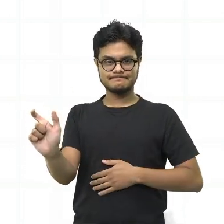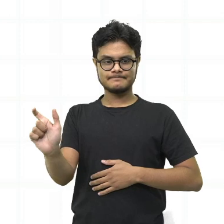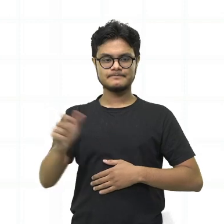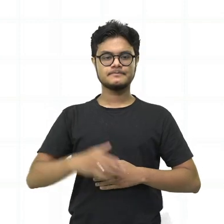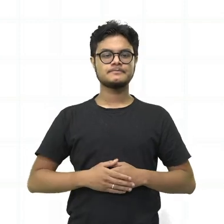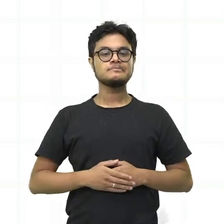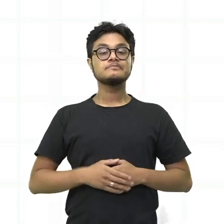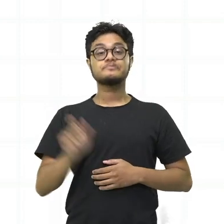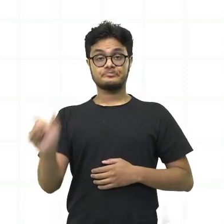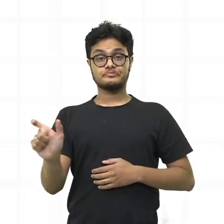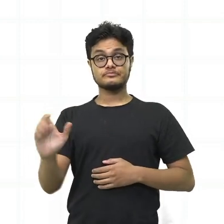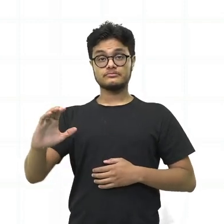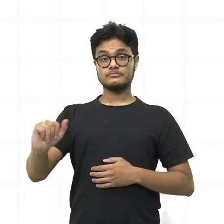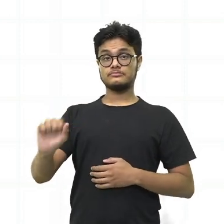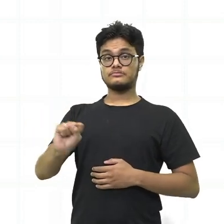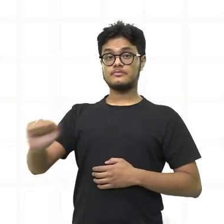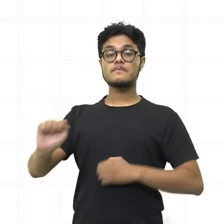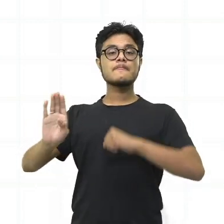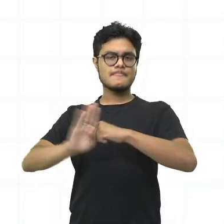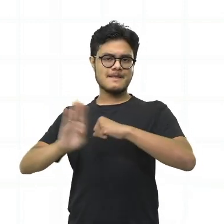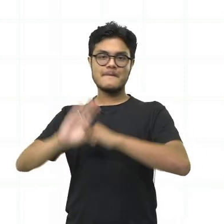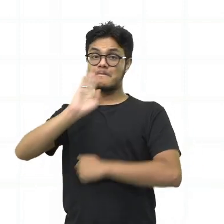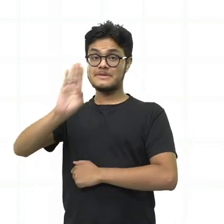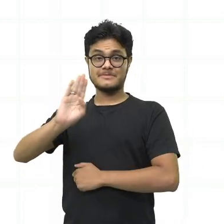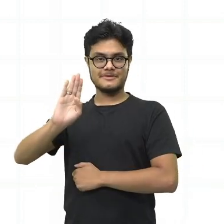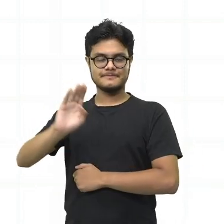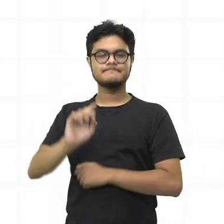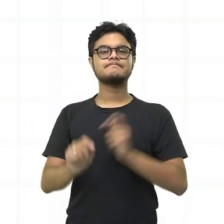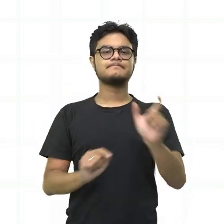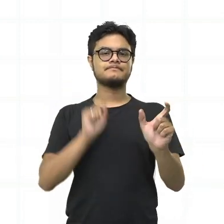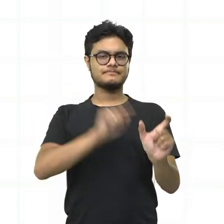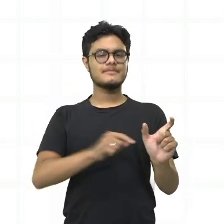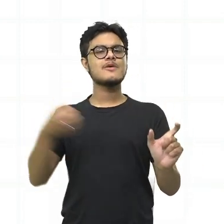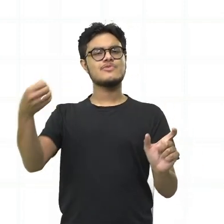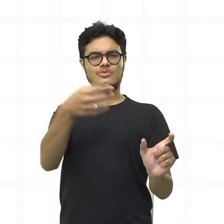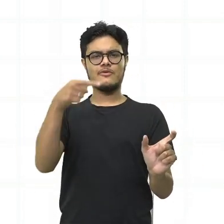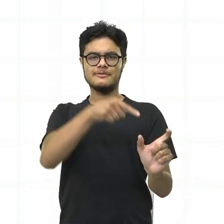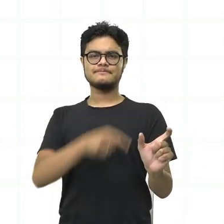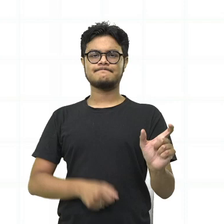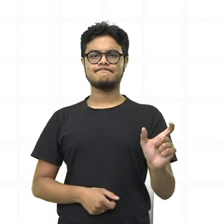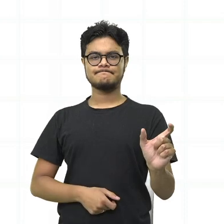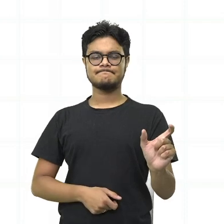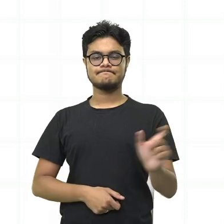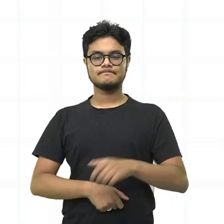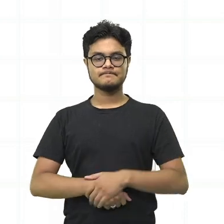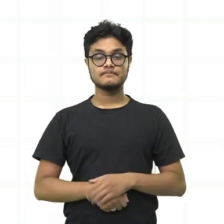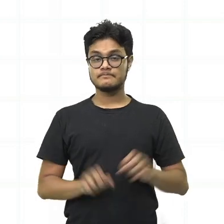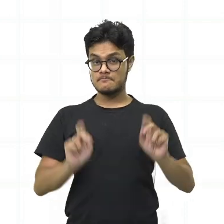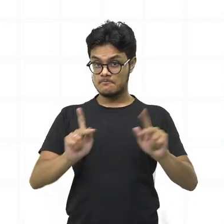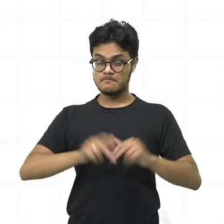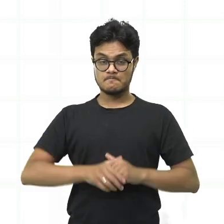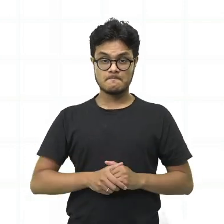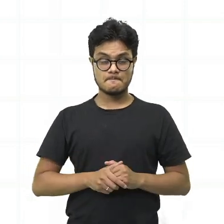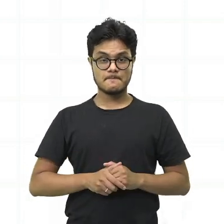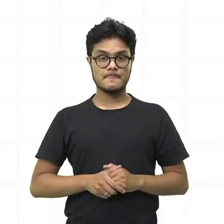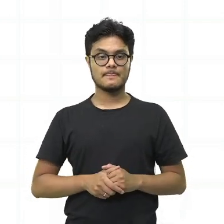substantivo primitivo. Casinha, substantivo derivado.